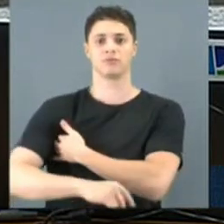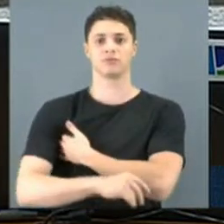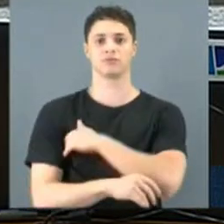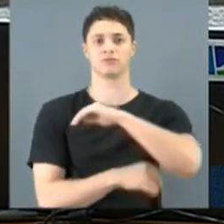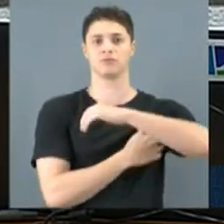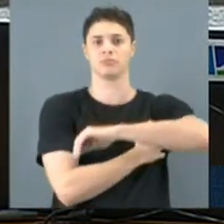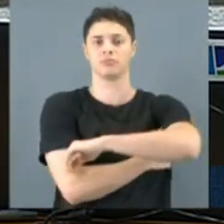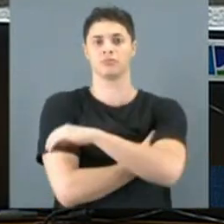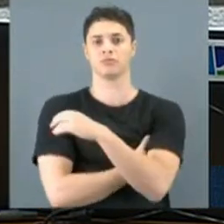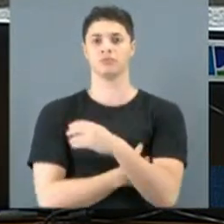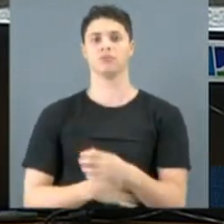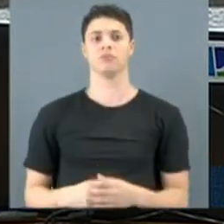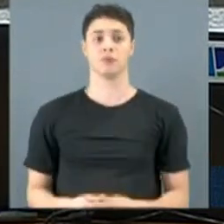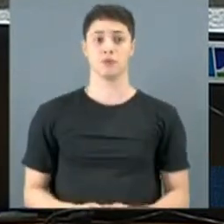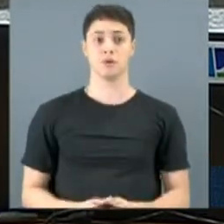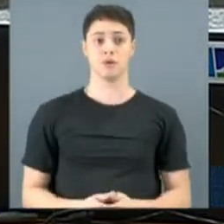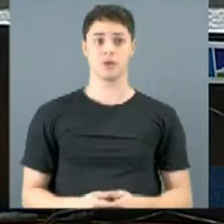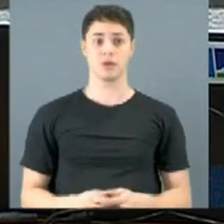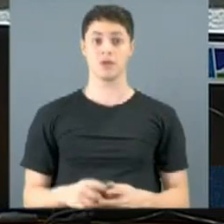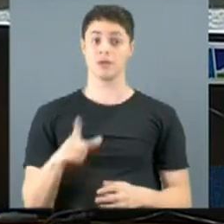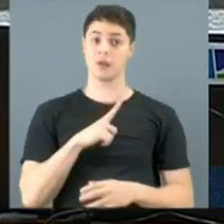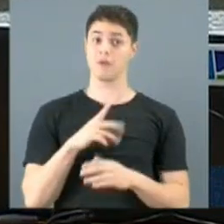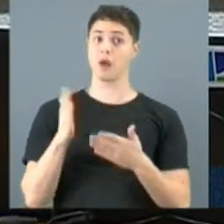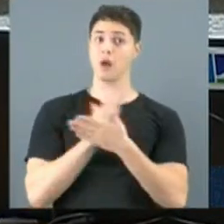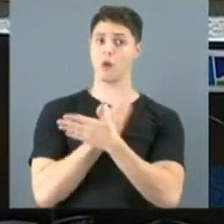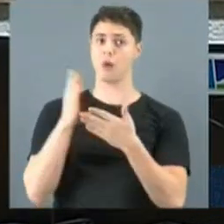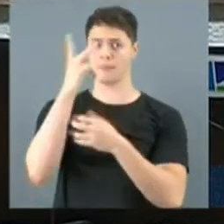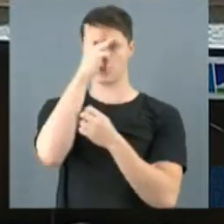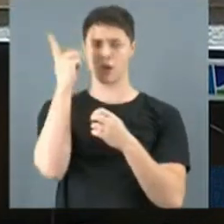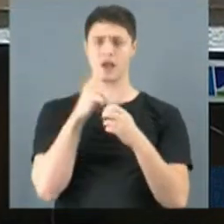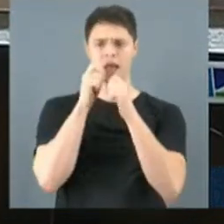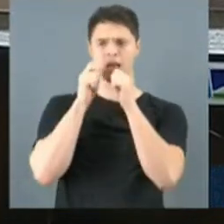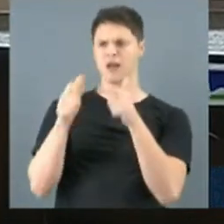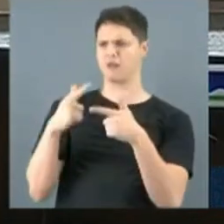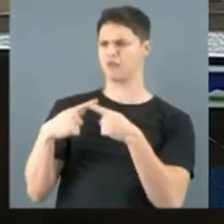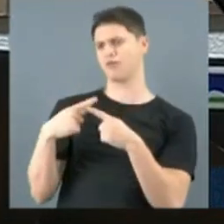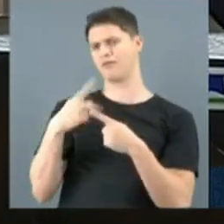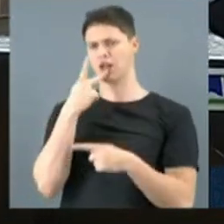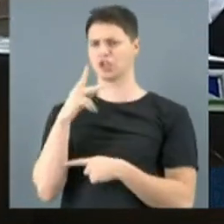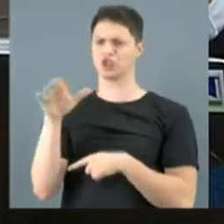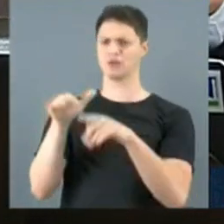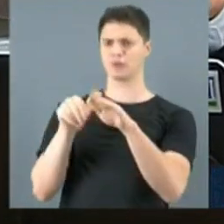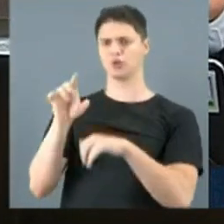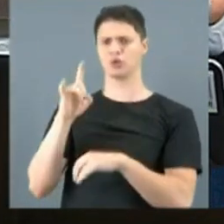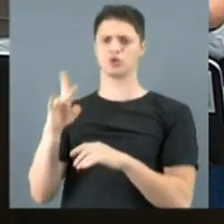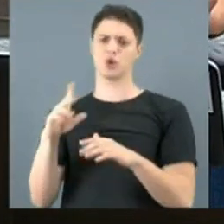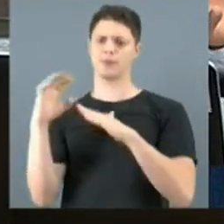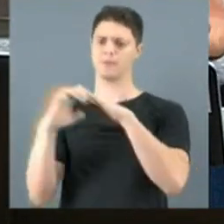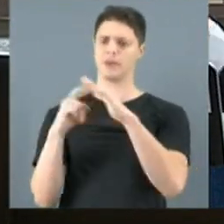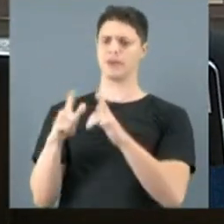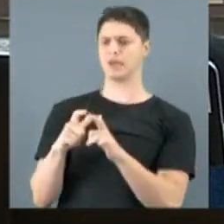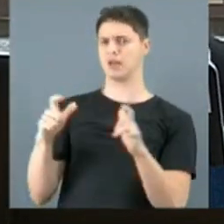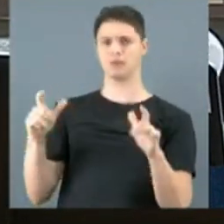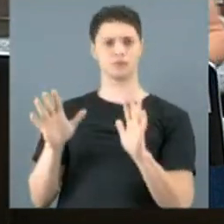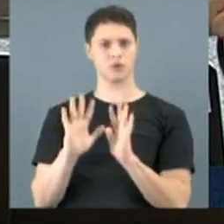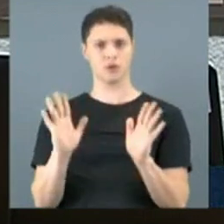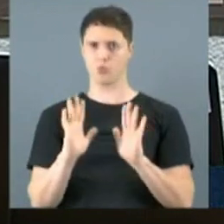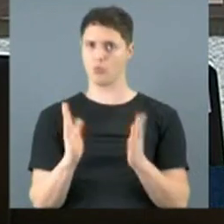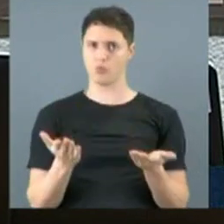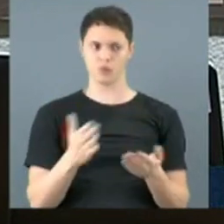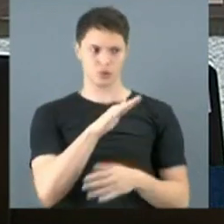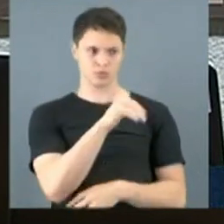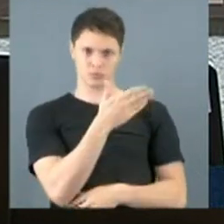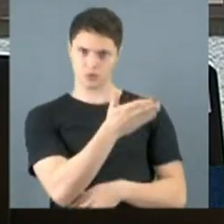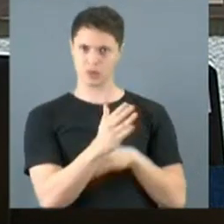eu recebi algumas críticas, assim, falando assim, poxa, você está chamando só as empresas grandes para falar? Não, claro que não. Está